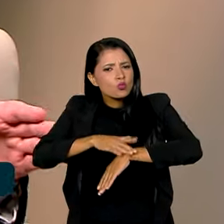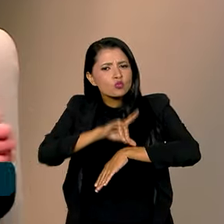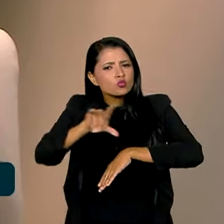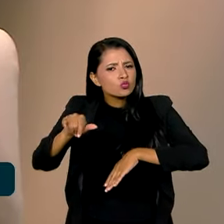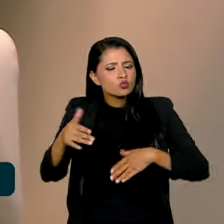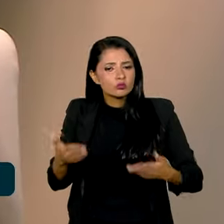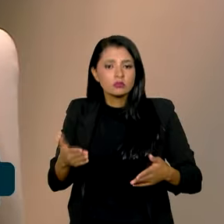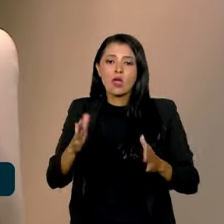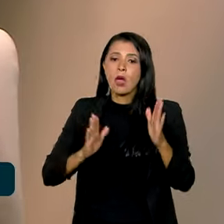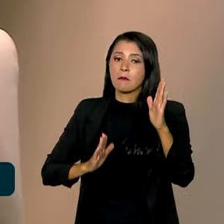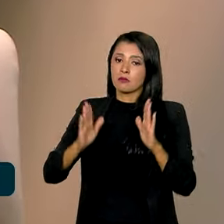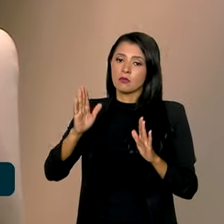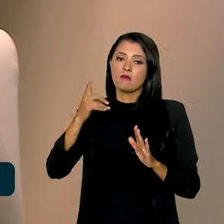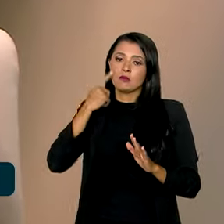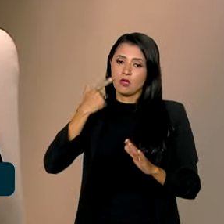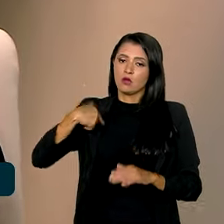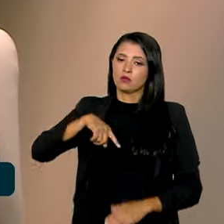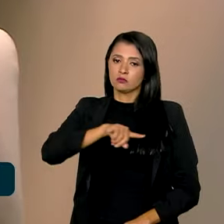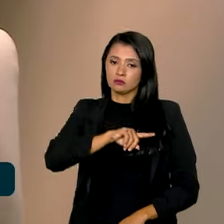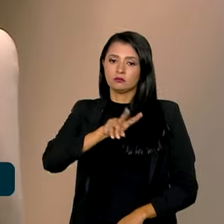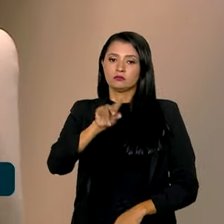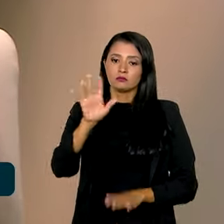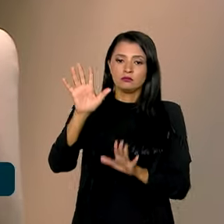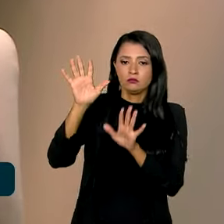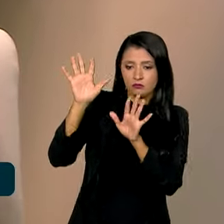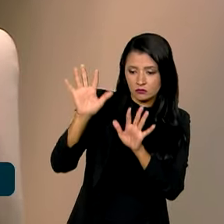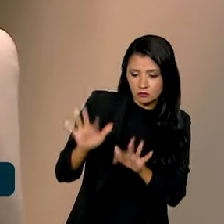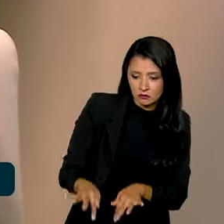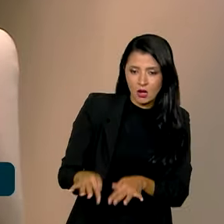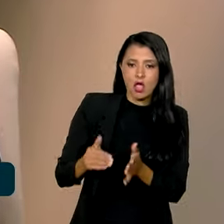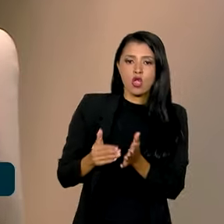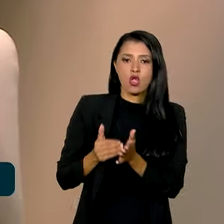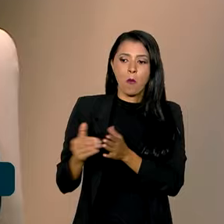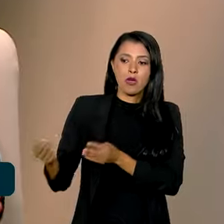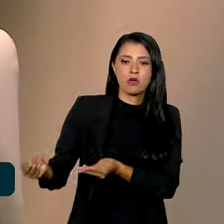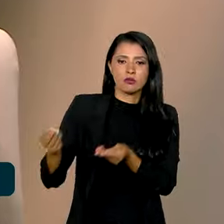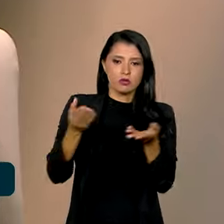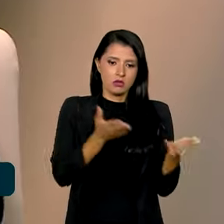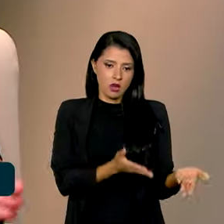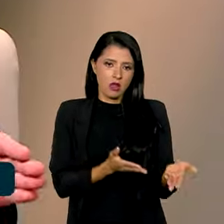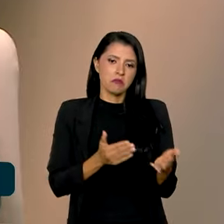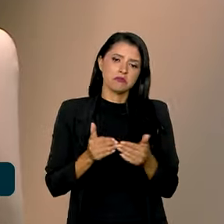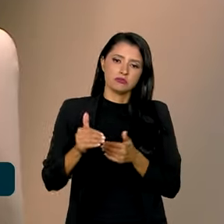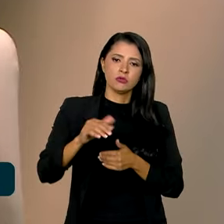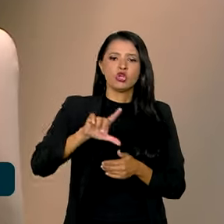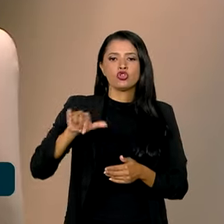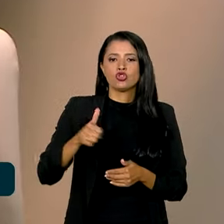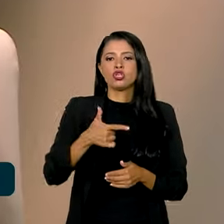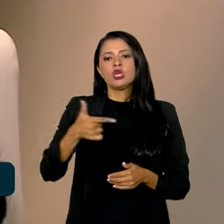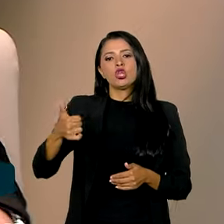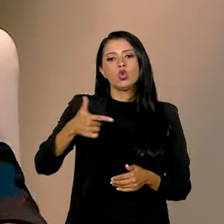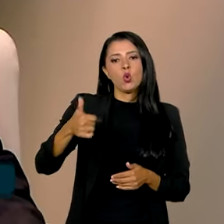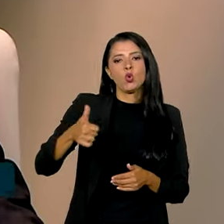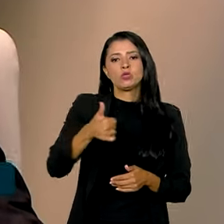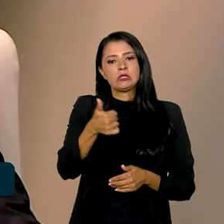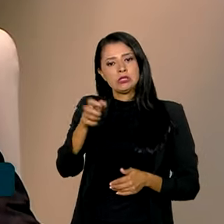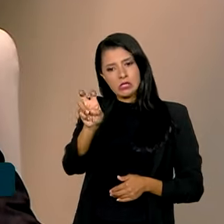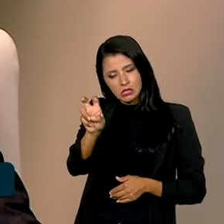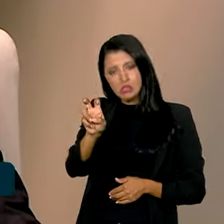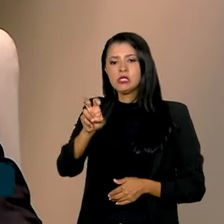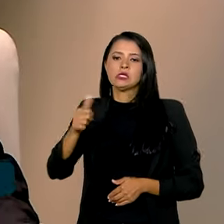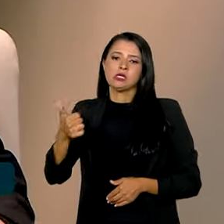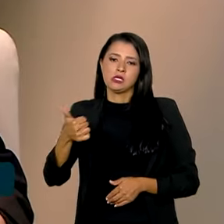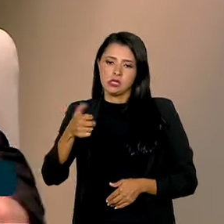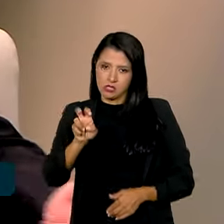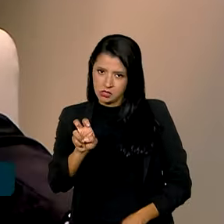A previsão é que a gente vá encerrando e comece a fazer as entregas ali a partir do dia 12, dia 15, dia 15